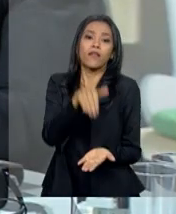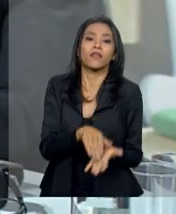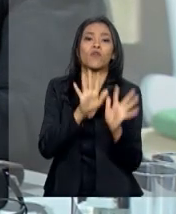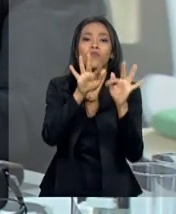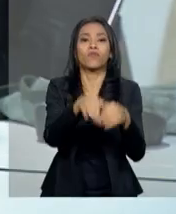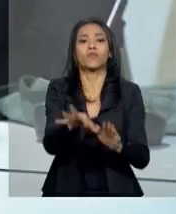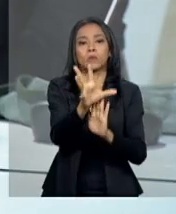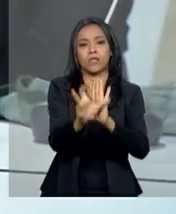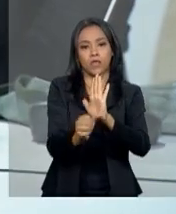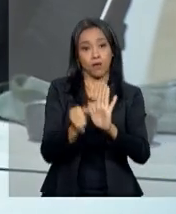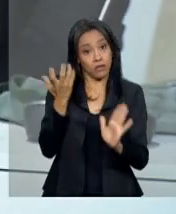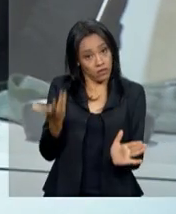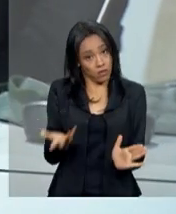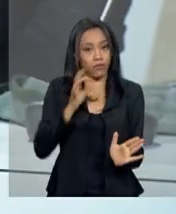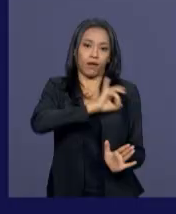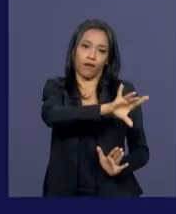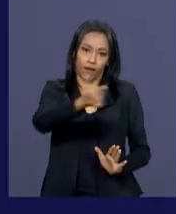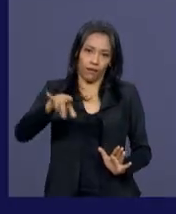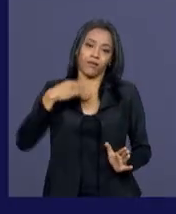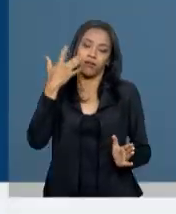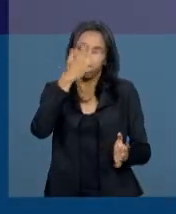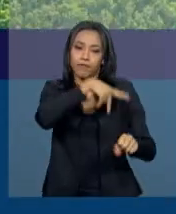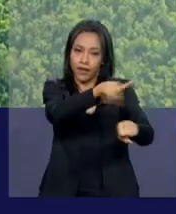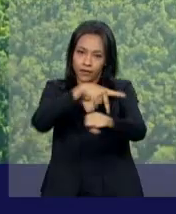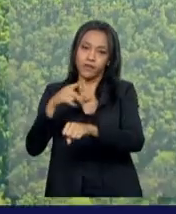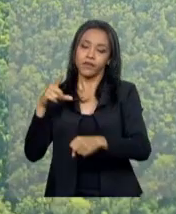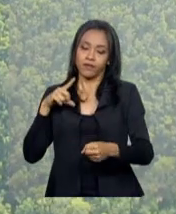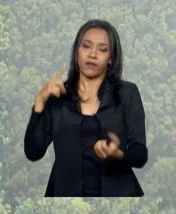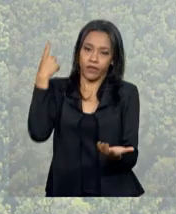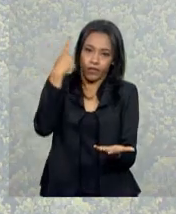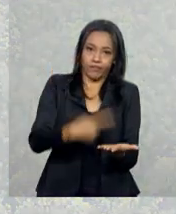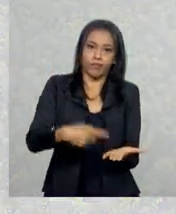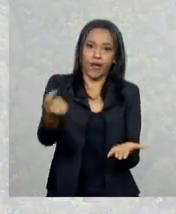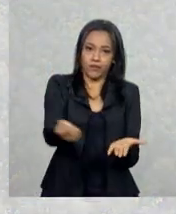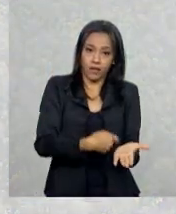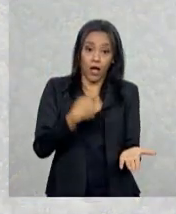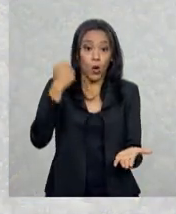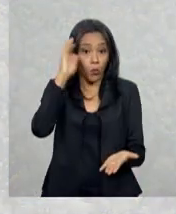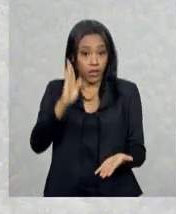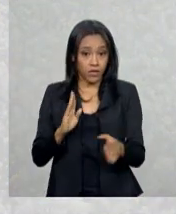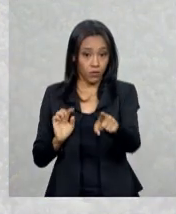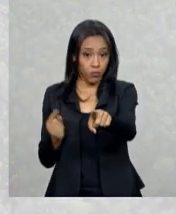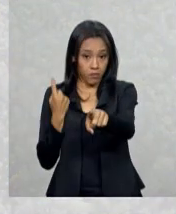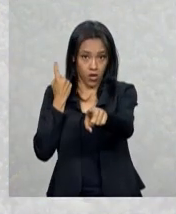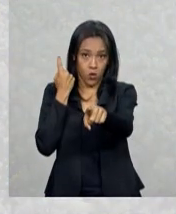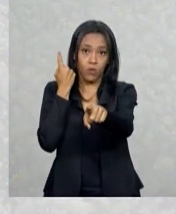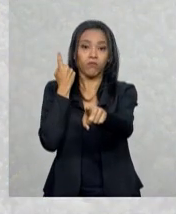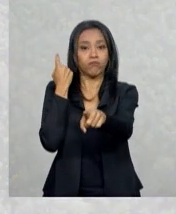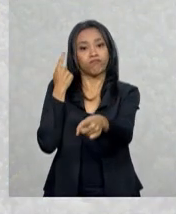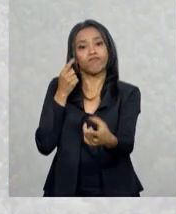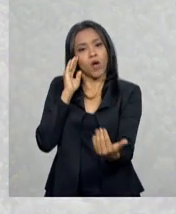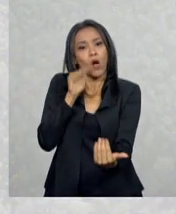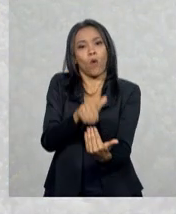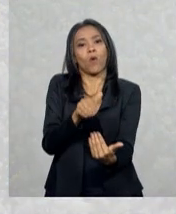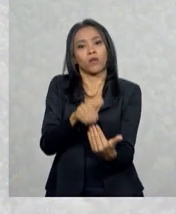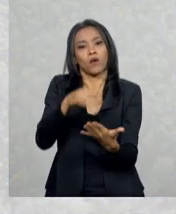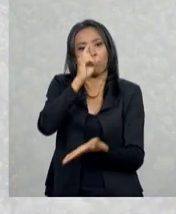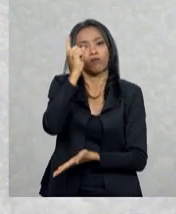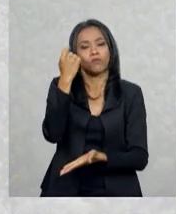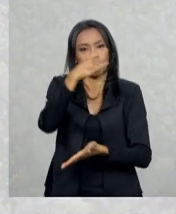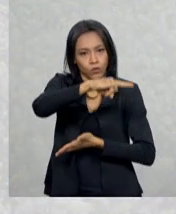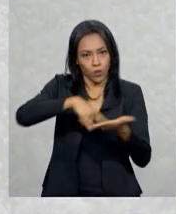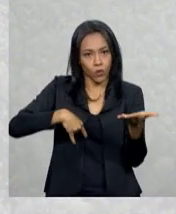país assumiu responsabilidades o brasil foi um dos primeiros países a confirmar a participação no acordo e definiu metas